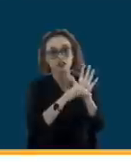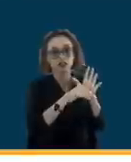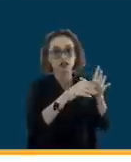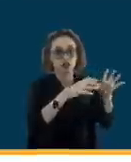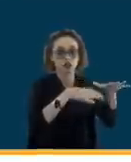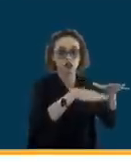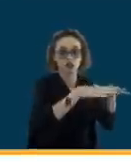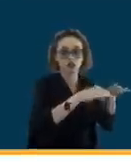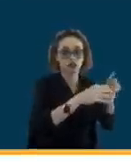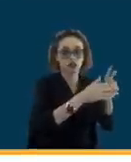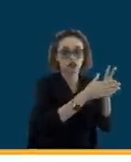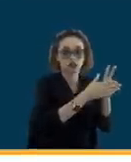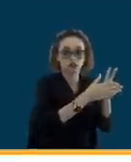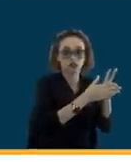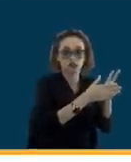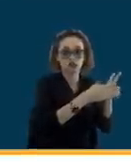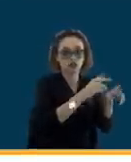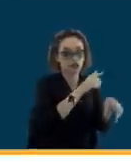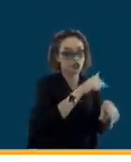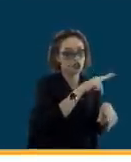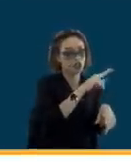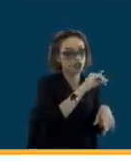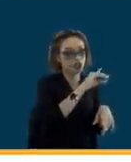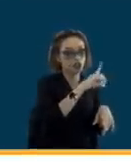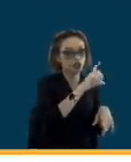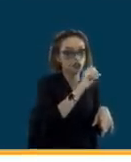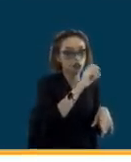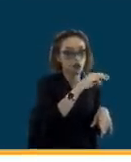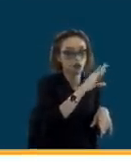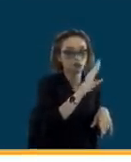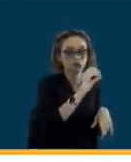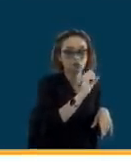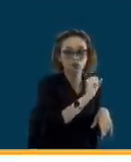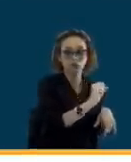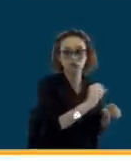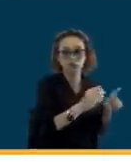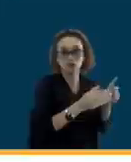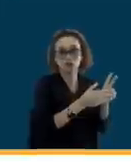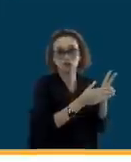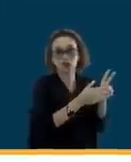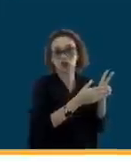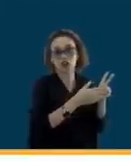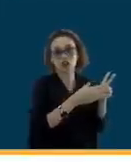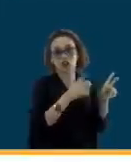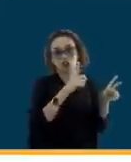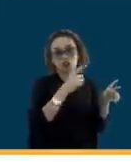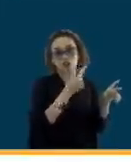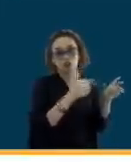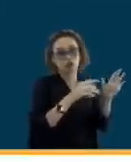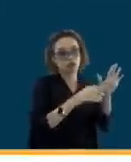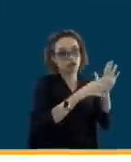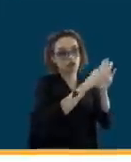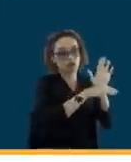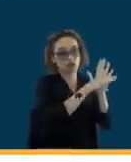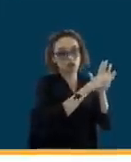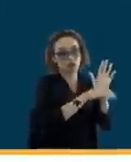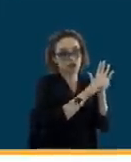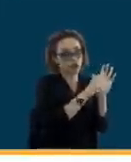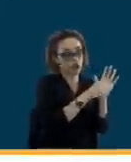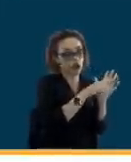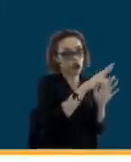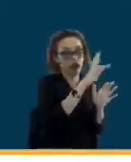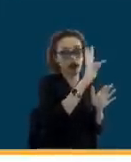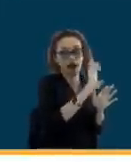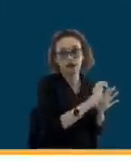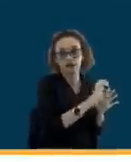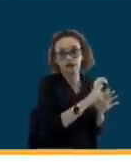Até porque, para os povos indígenas, para os povos tradicionais, nem existe o conceito separado de arte. A arte como algo separado